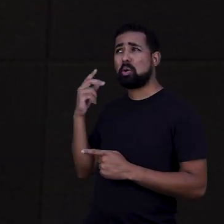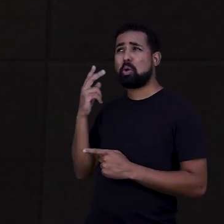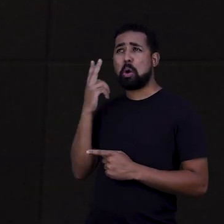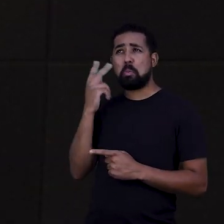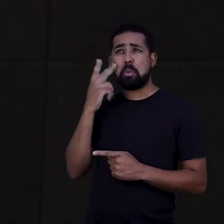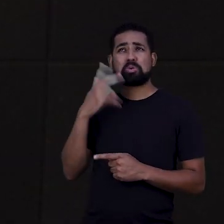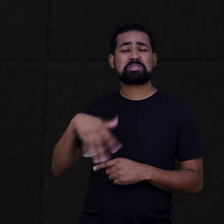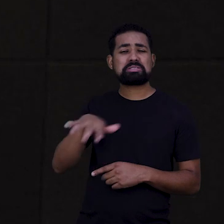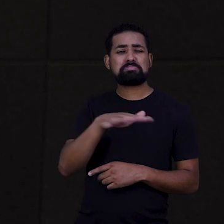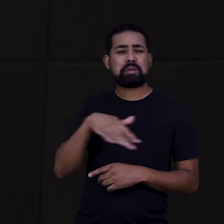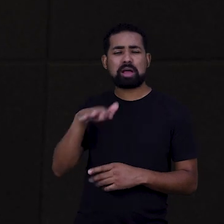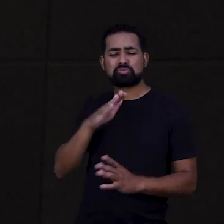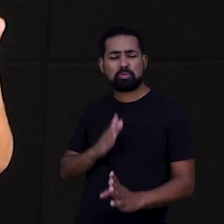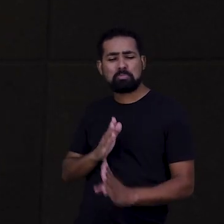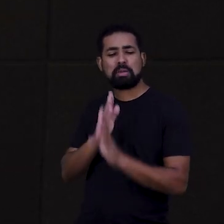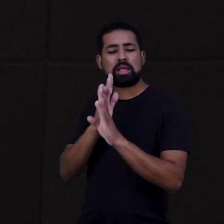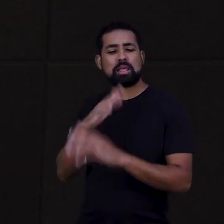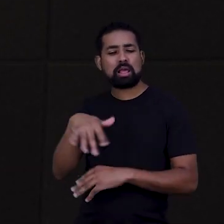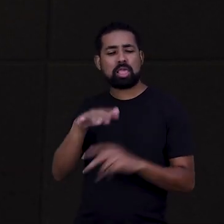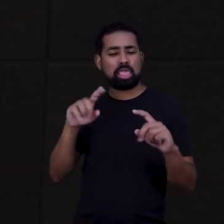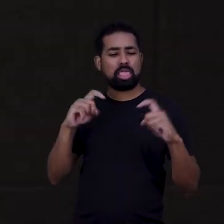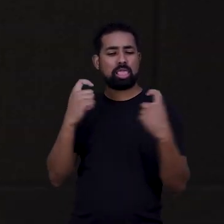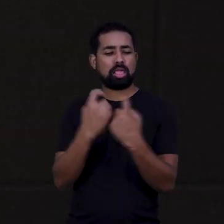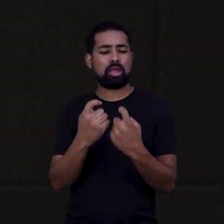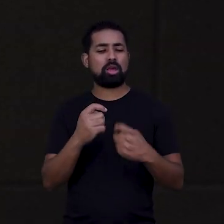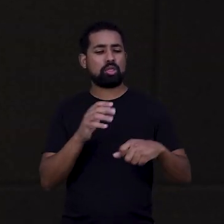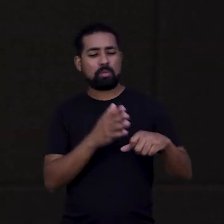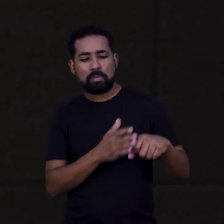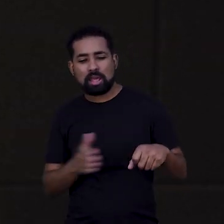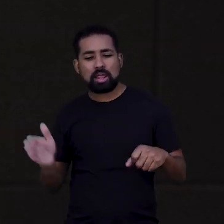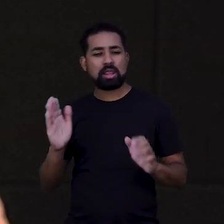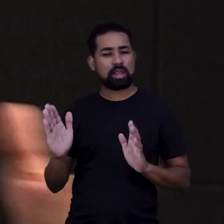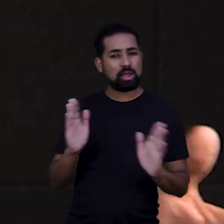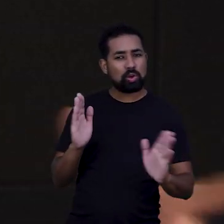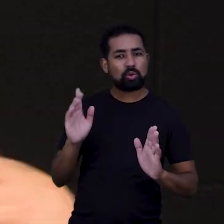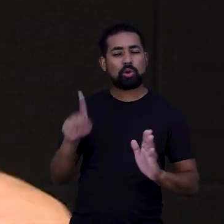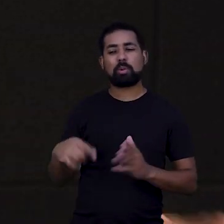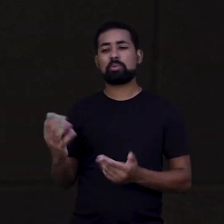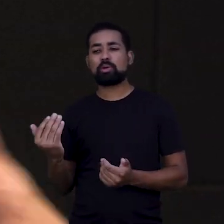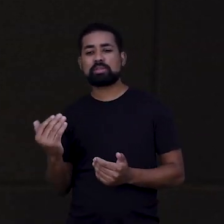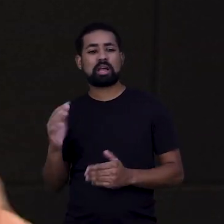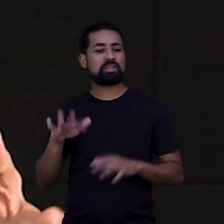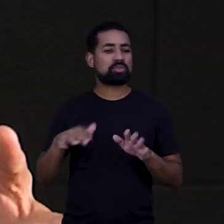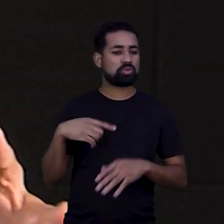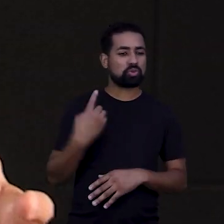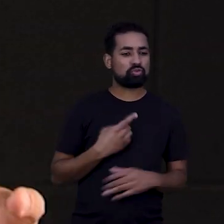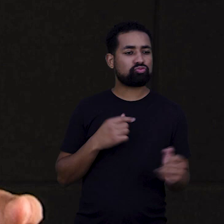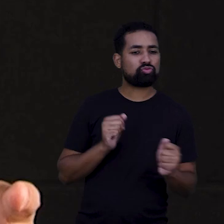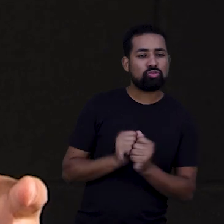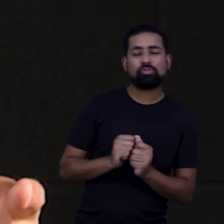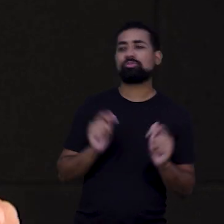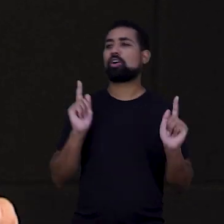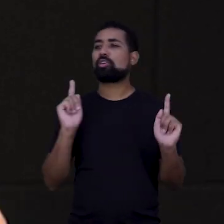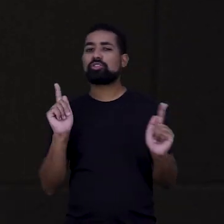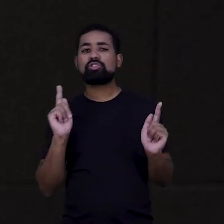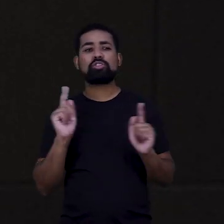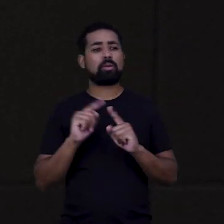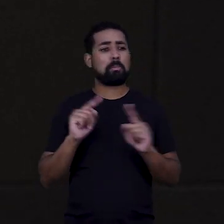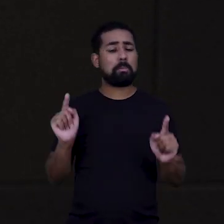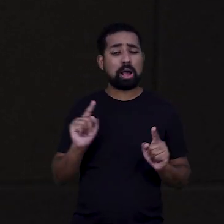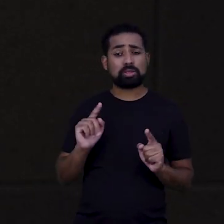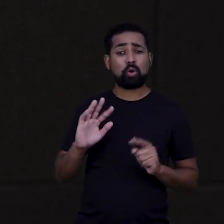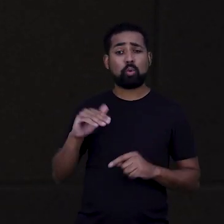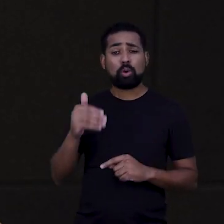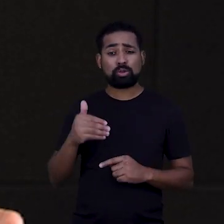espaço de descoberta da vivência sexual durante adolescência onde as pessoas né a gente tá junto tá saindo tá curtindo mas quando você vai